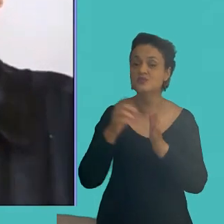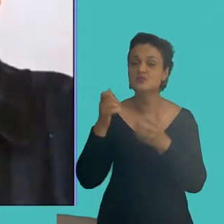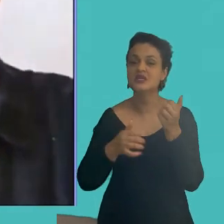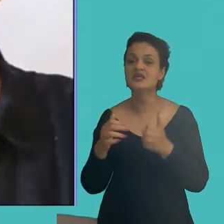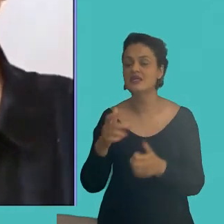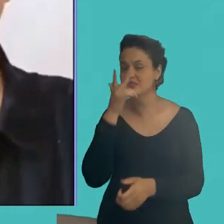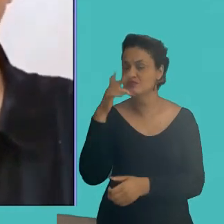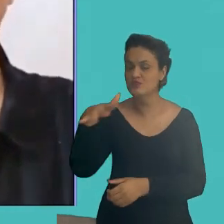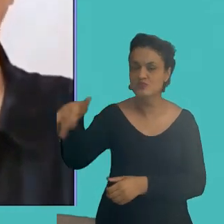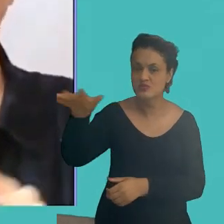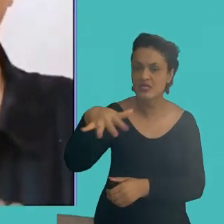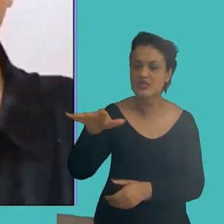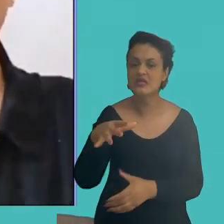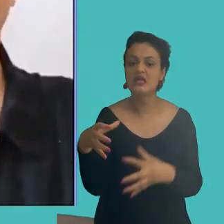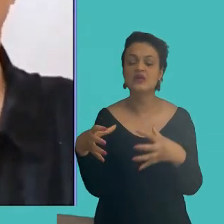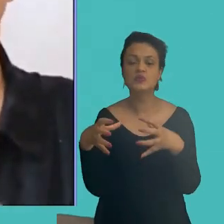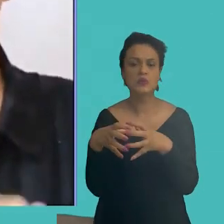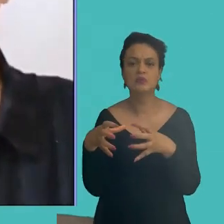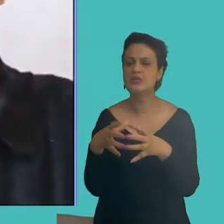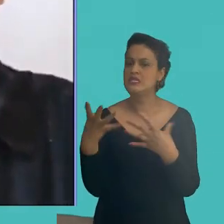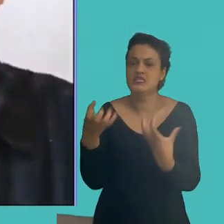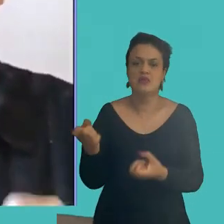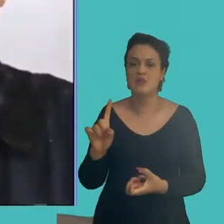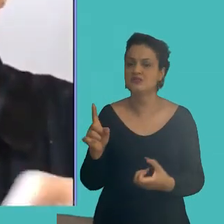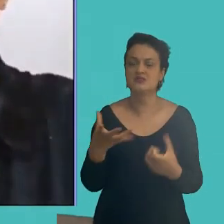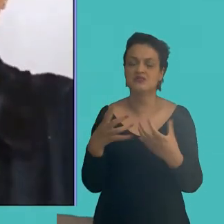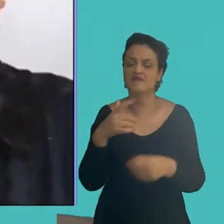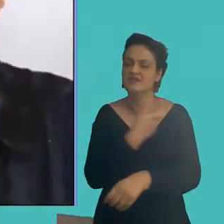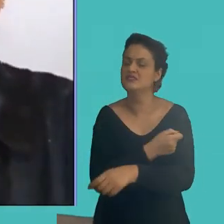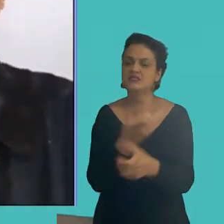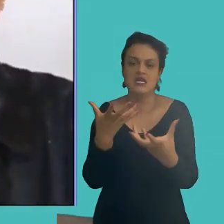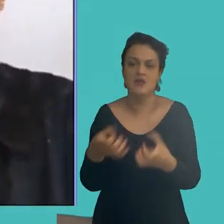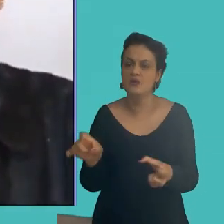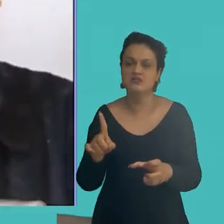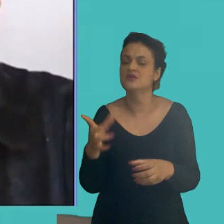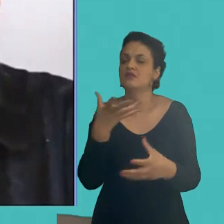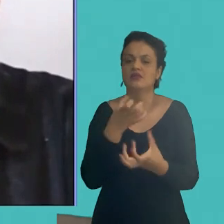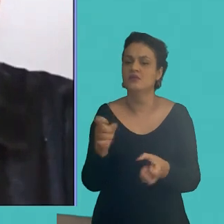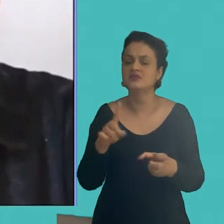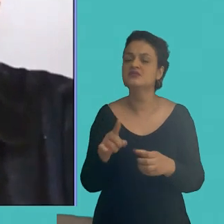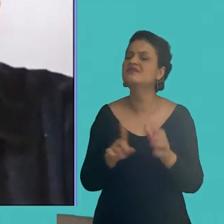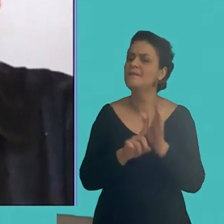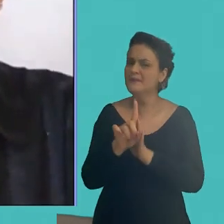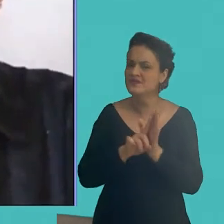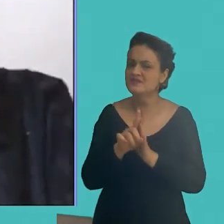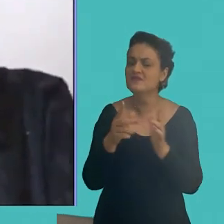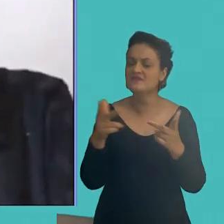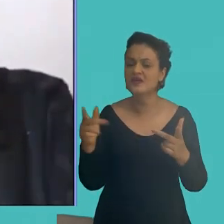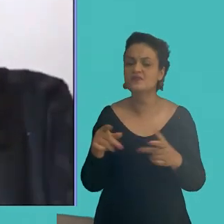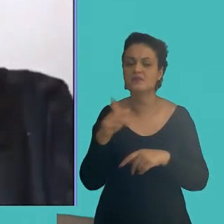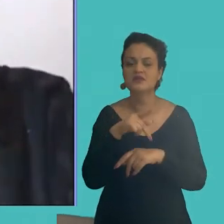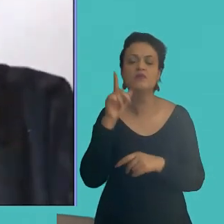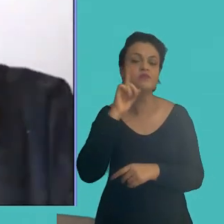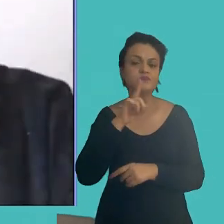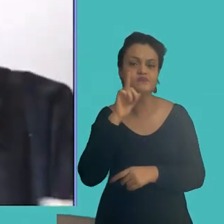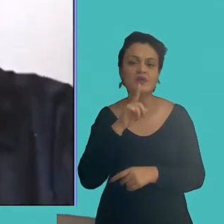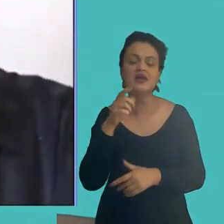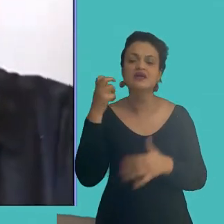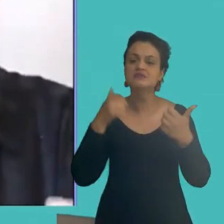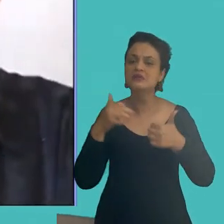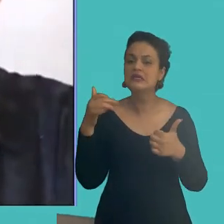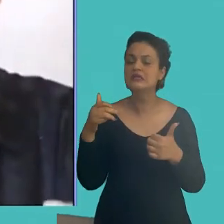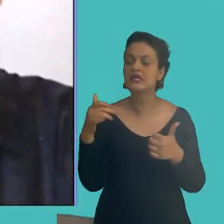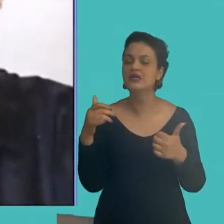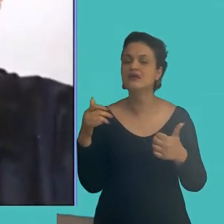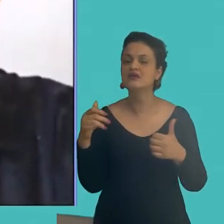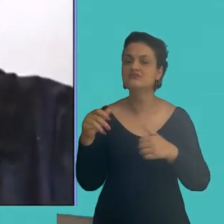grupos mais resistentes à vacinação. Inclusive, há várias pesquisas nos Estados Unidos mostrando que com dados